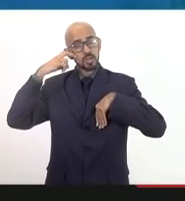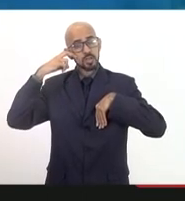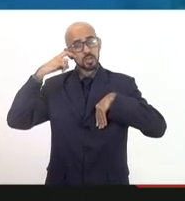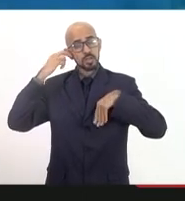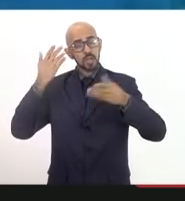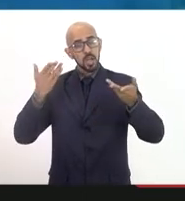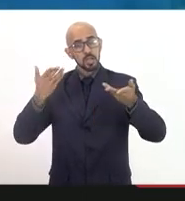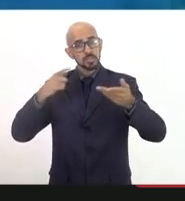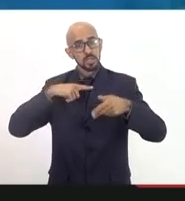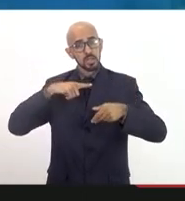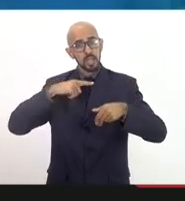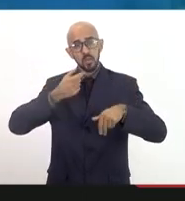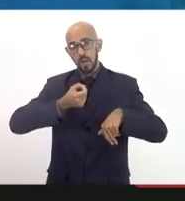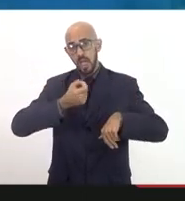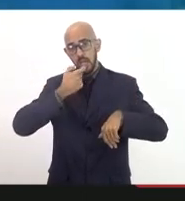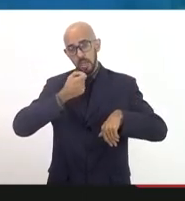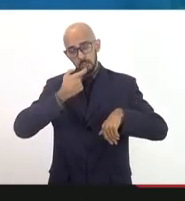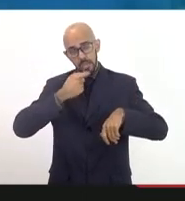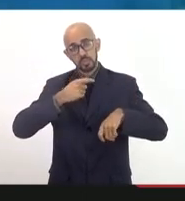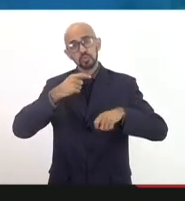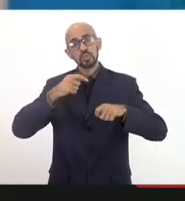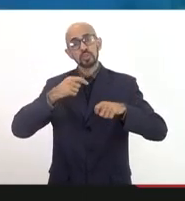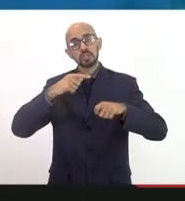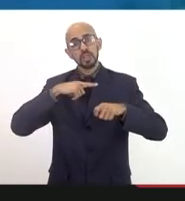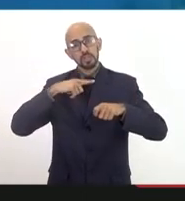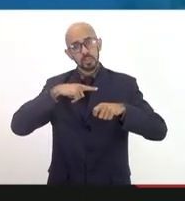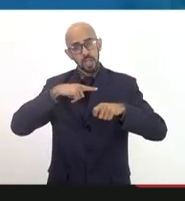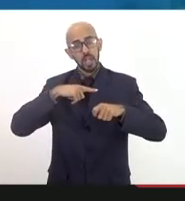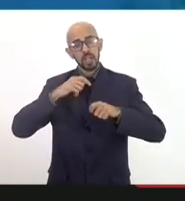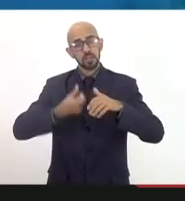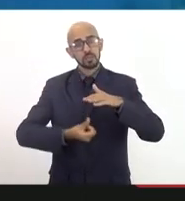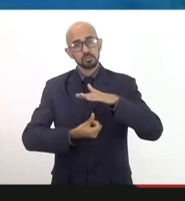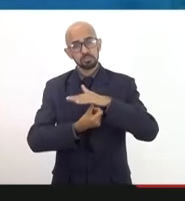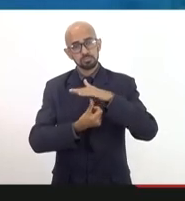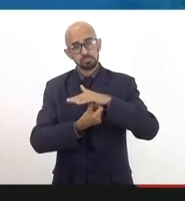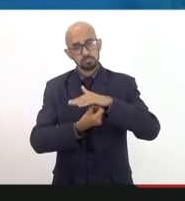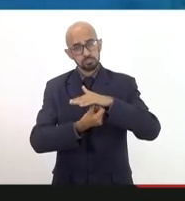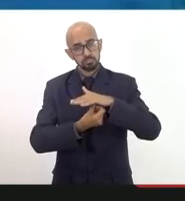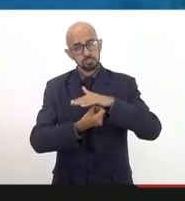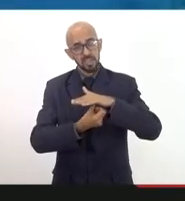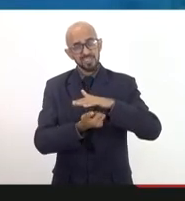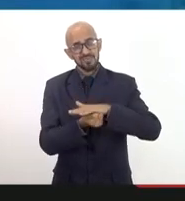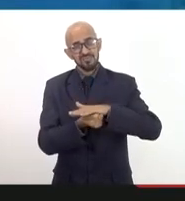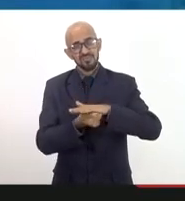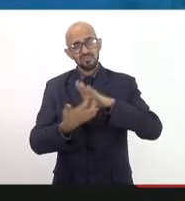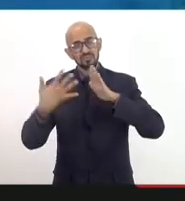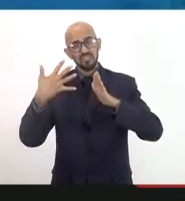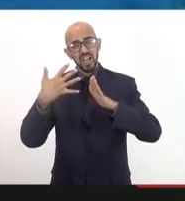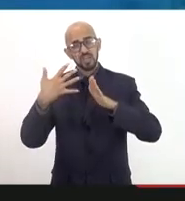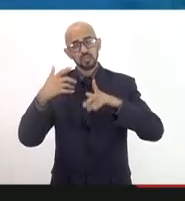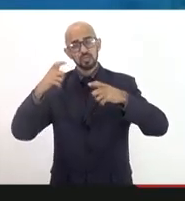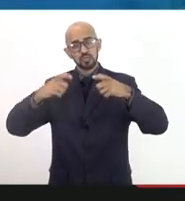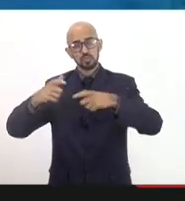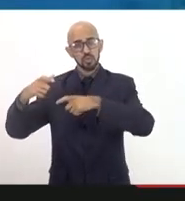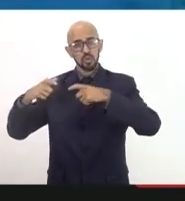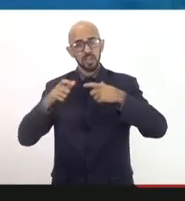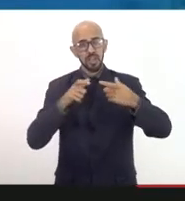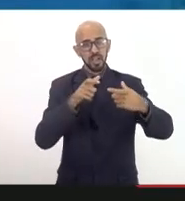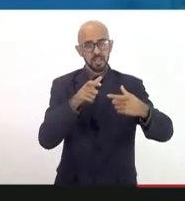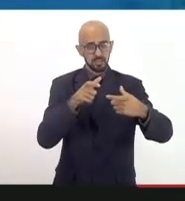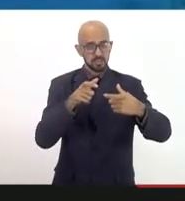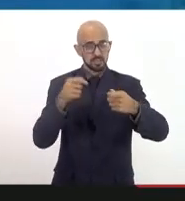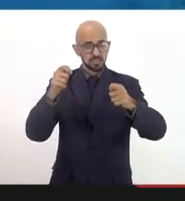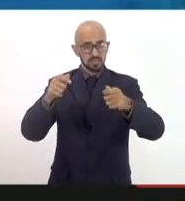medicamento, em que você tem a capacidade instalada. No Rio de Janeiro, nós temos uma quantidade enorme de unidade de atenção